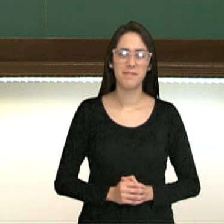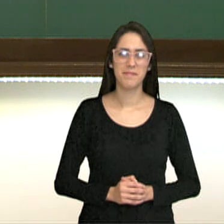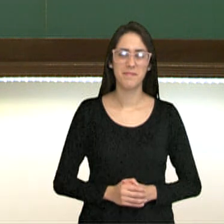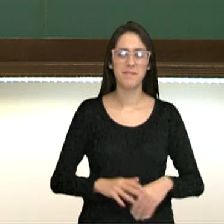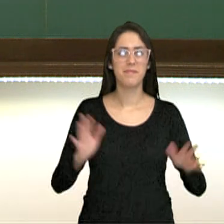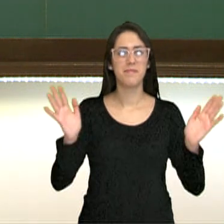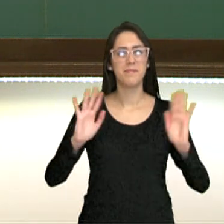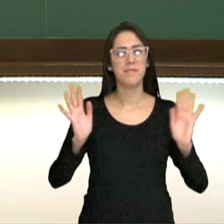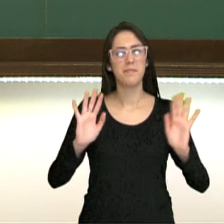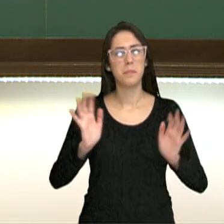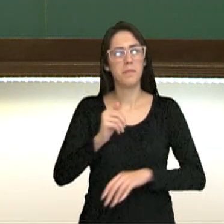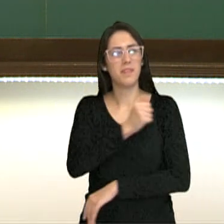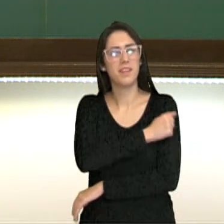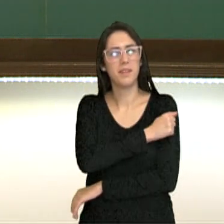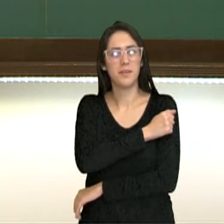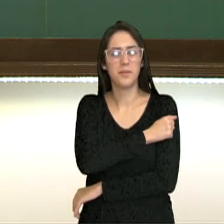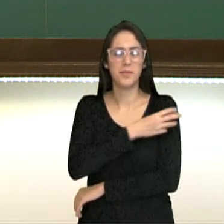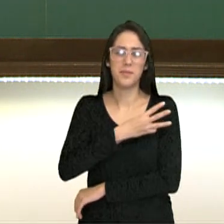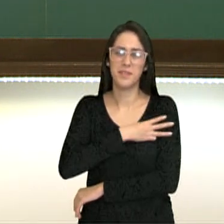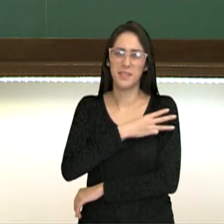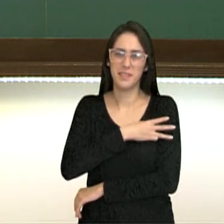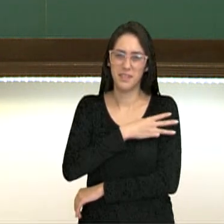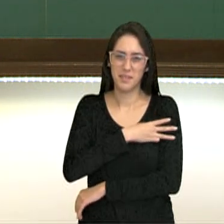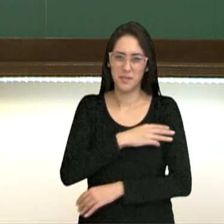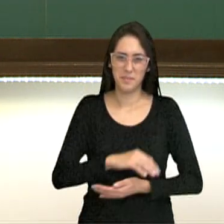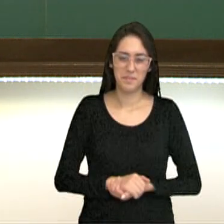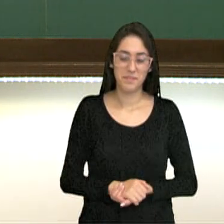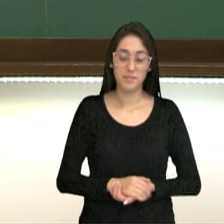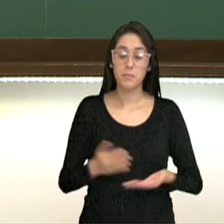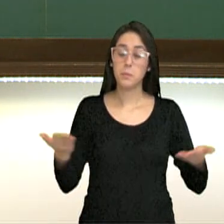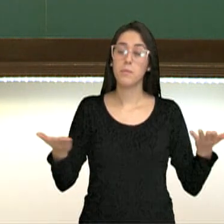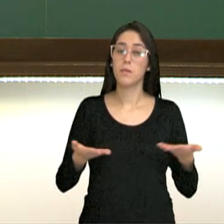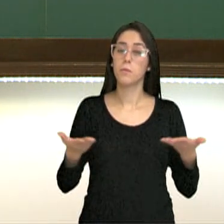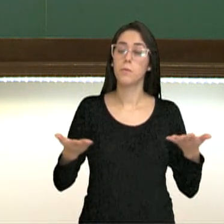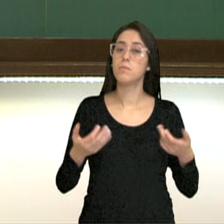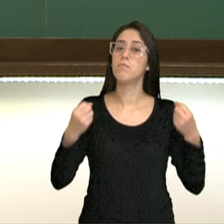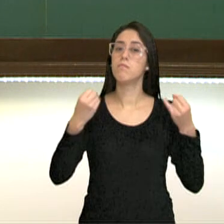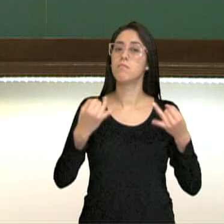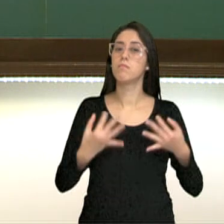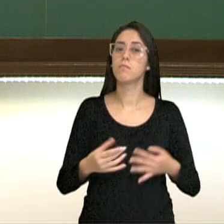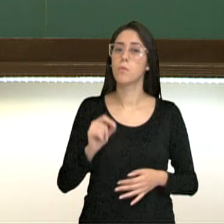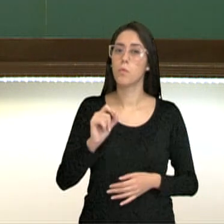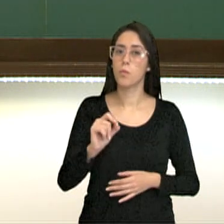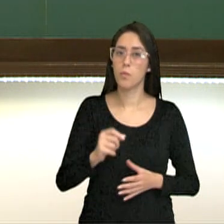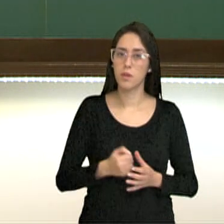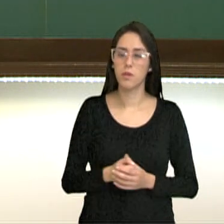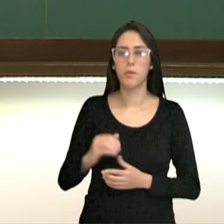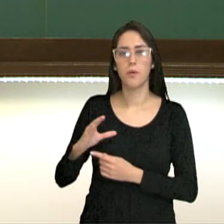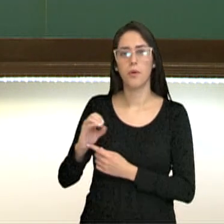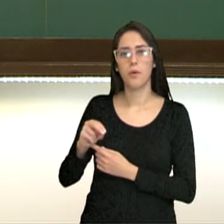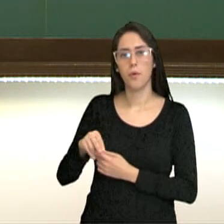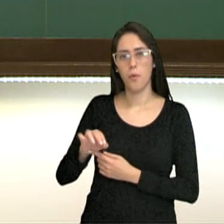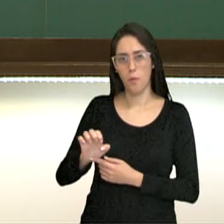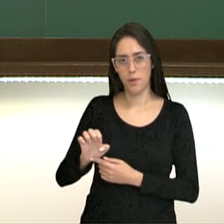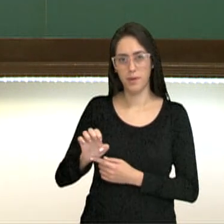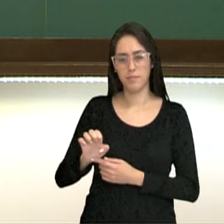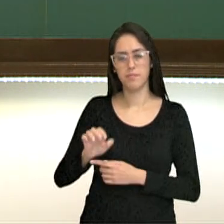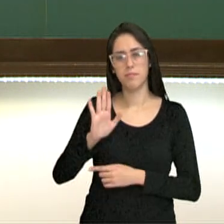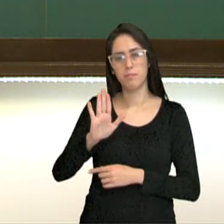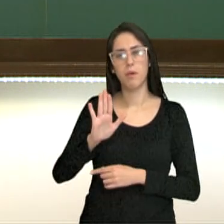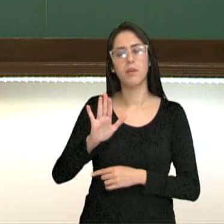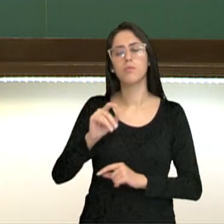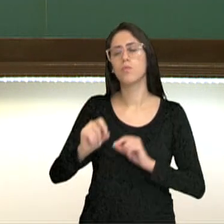Olá, estudantes da terceira série. Nesse vídeo vamos conversar sobre o cone, mais especificamente